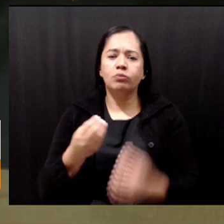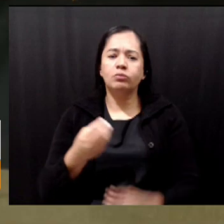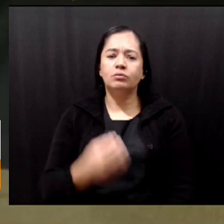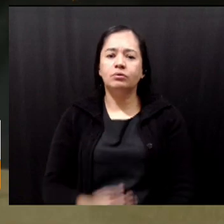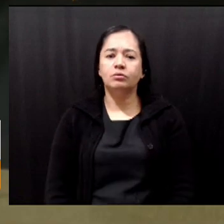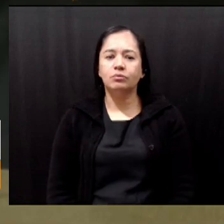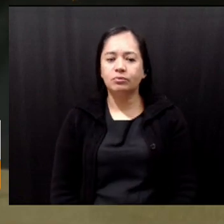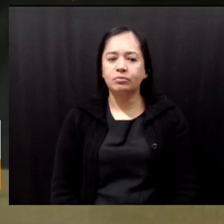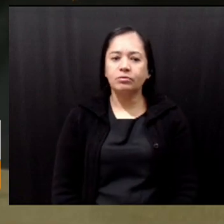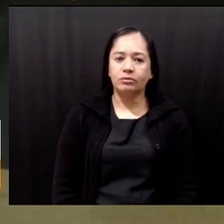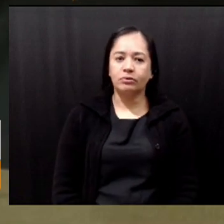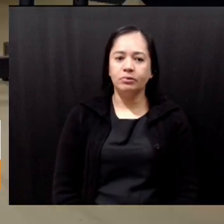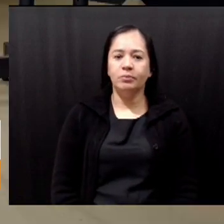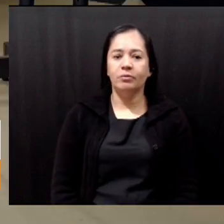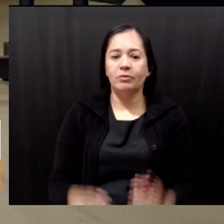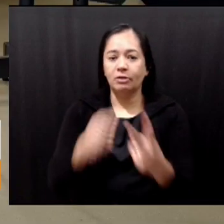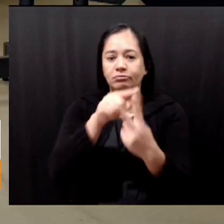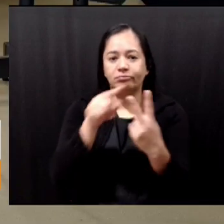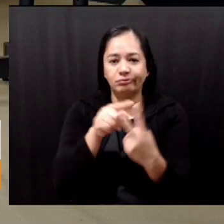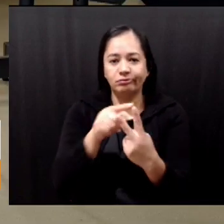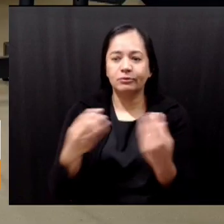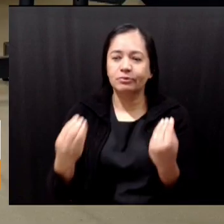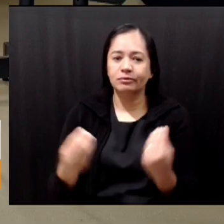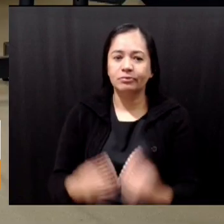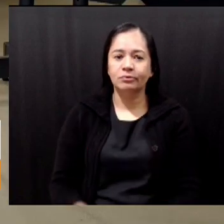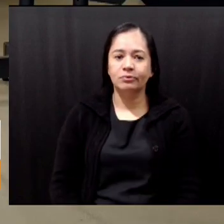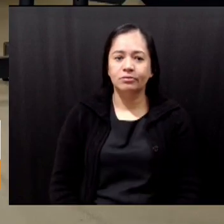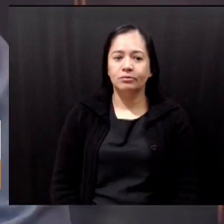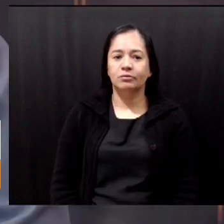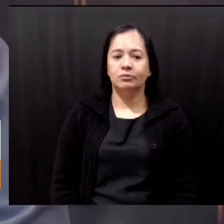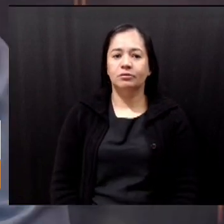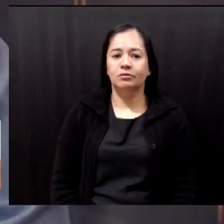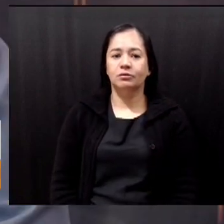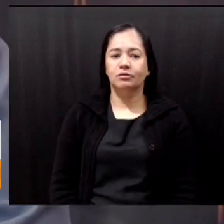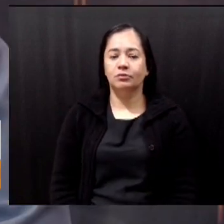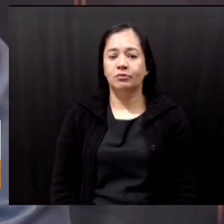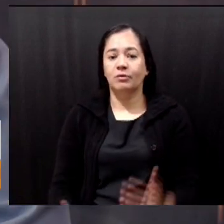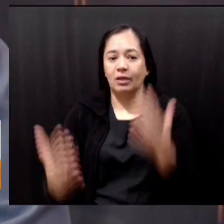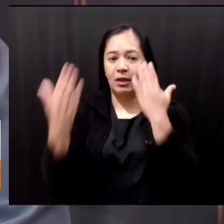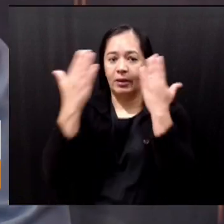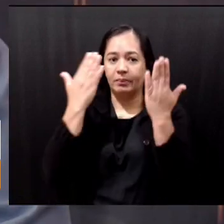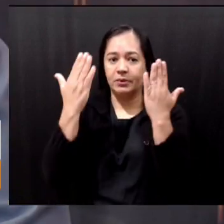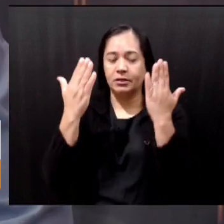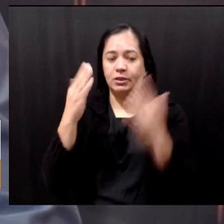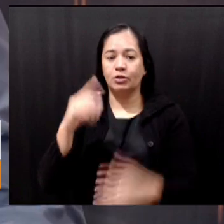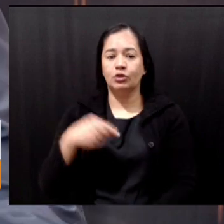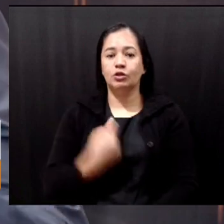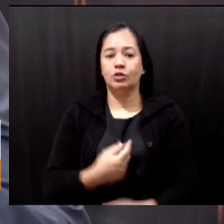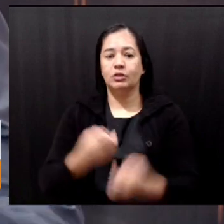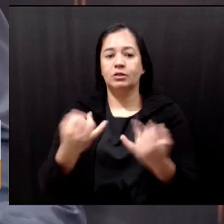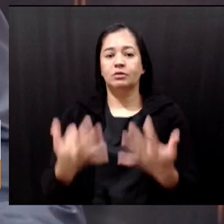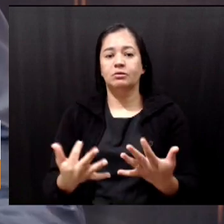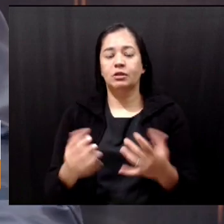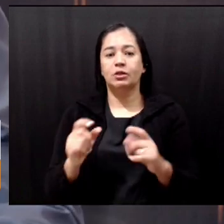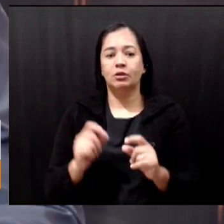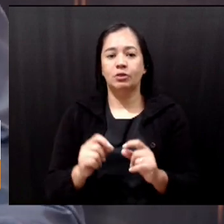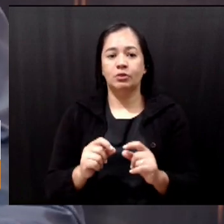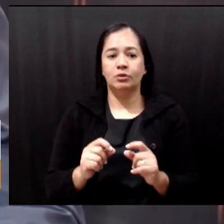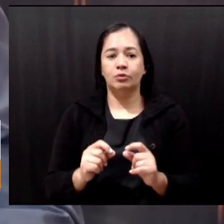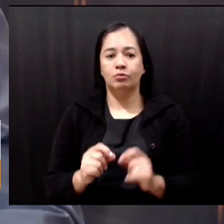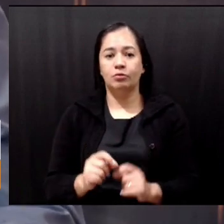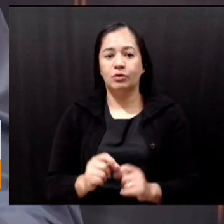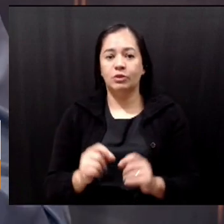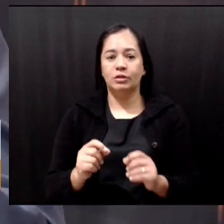esses 2 parâmetros aí? Na psicologia, a gente comenta que não tem uma, vamos falar assim, uma fórmula